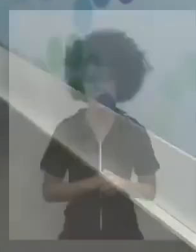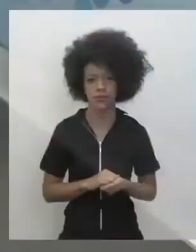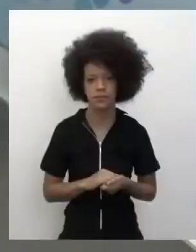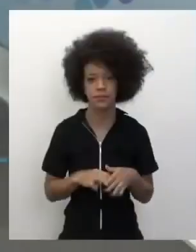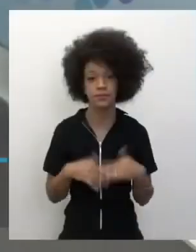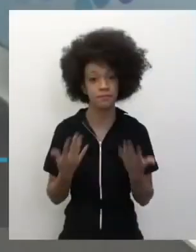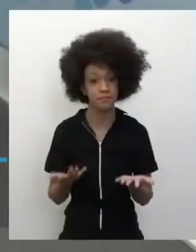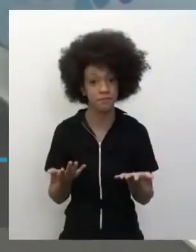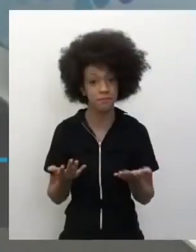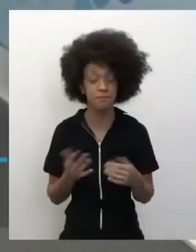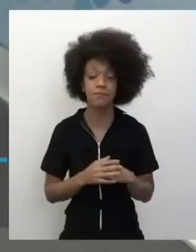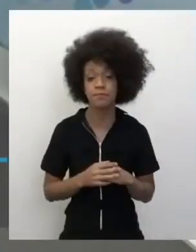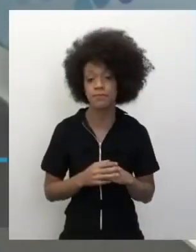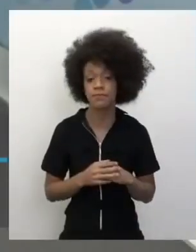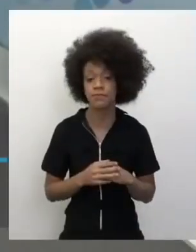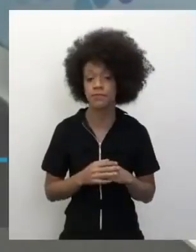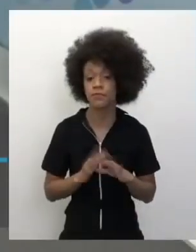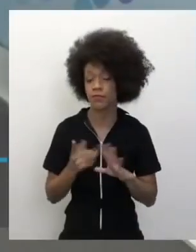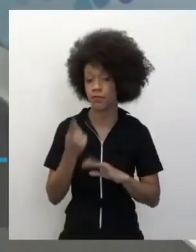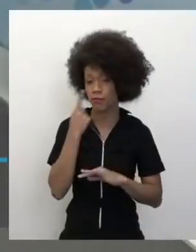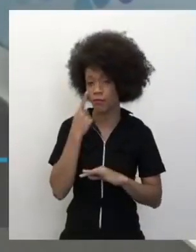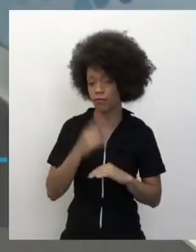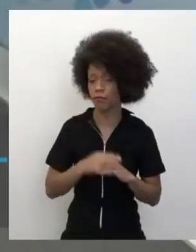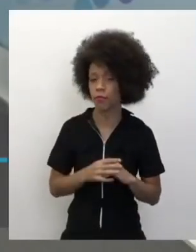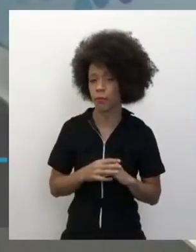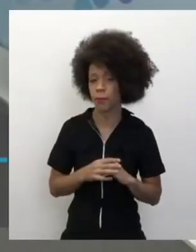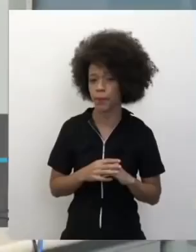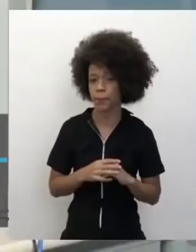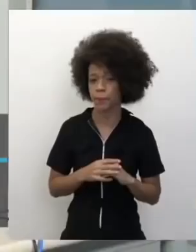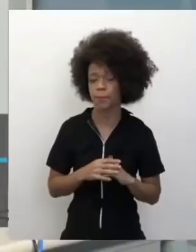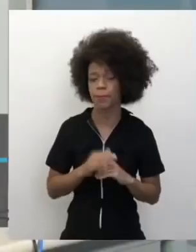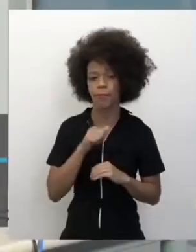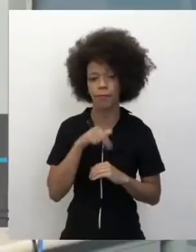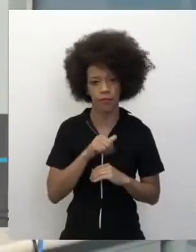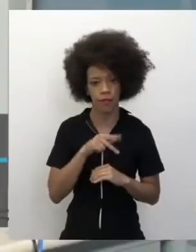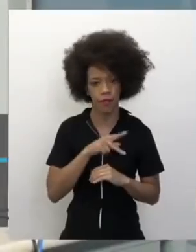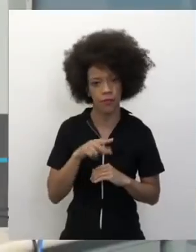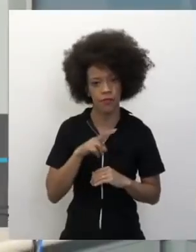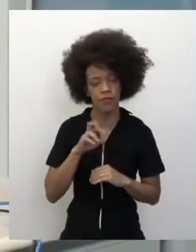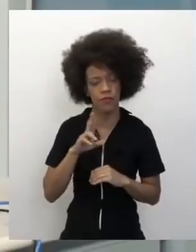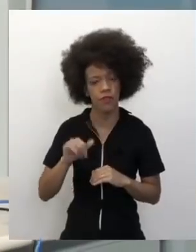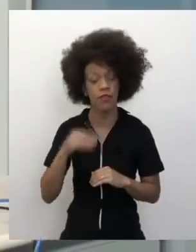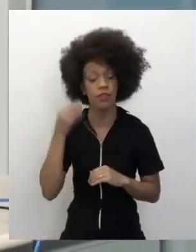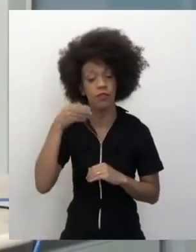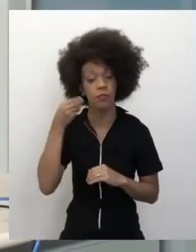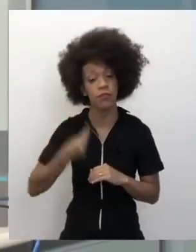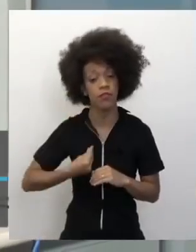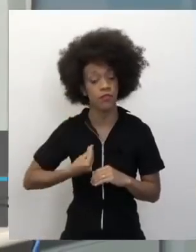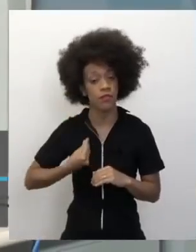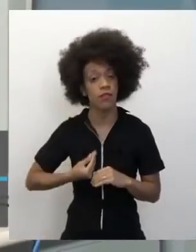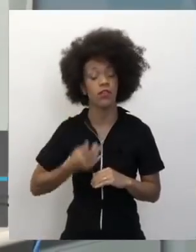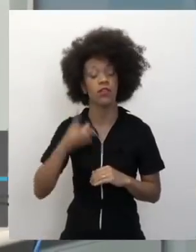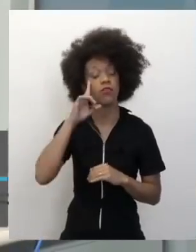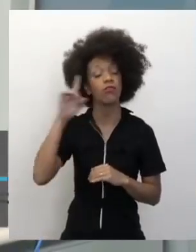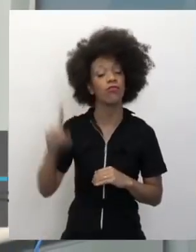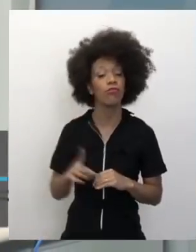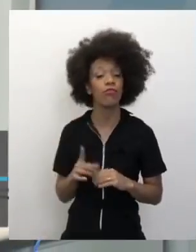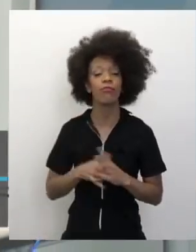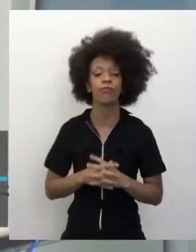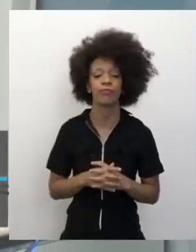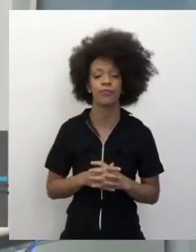E aí, Dani? Então vamos lá. A Ana da Provera, experiência vivida diariamente.